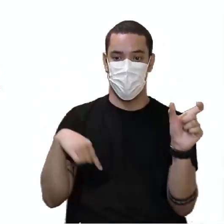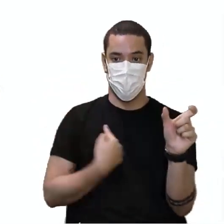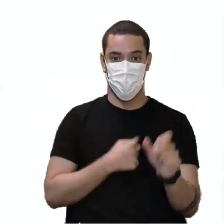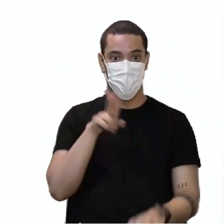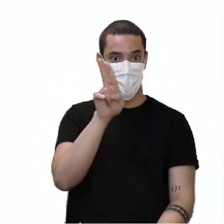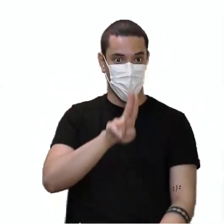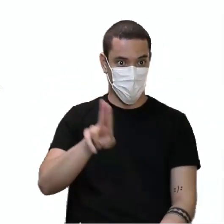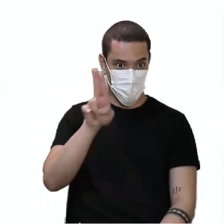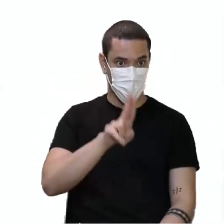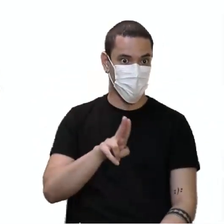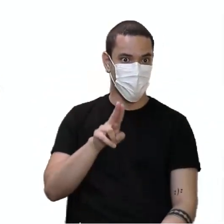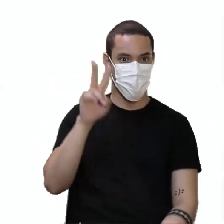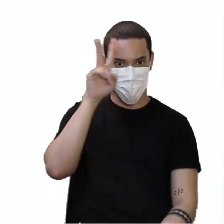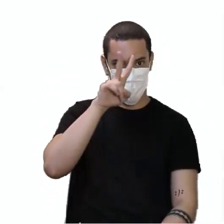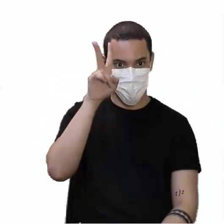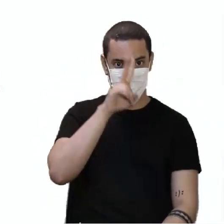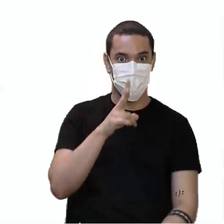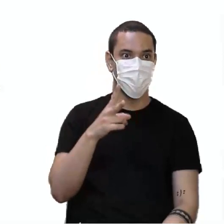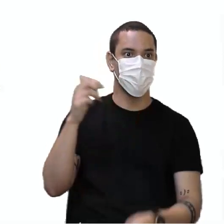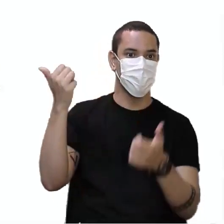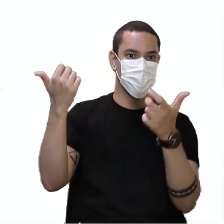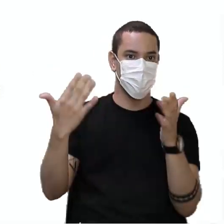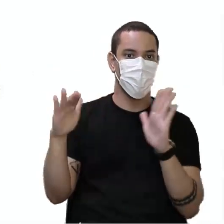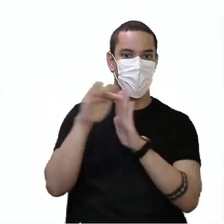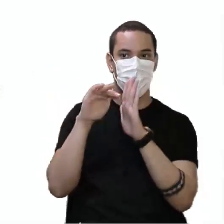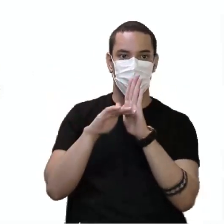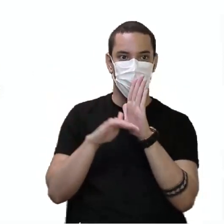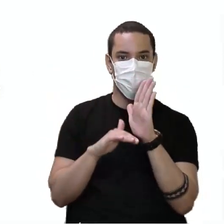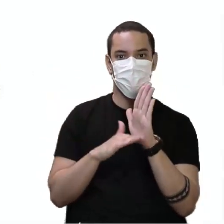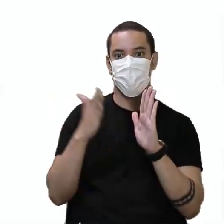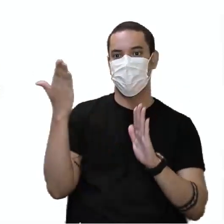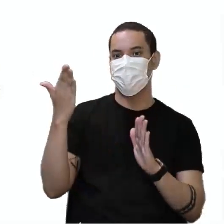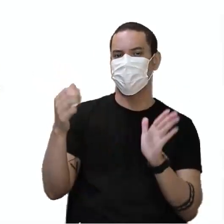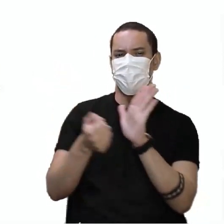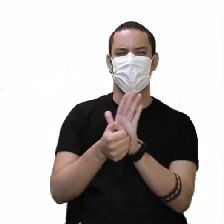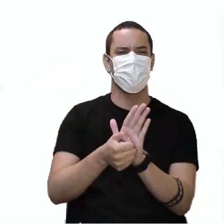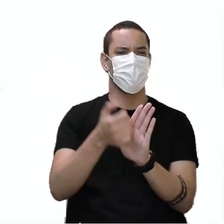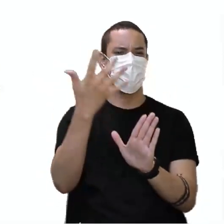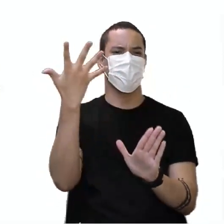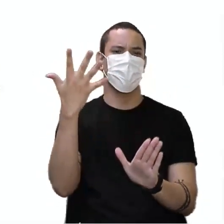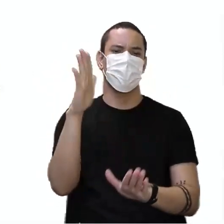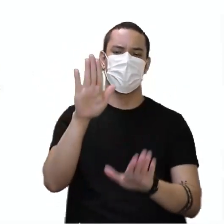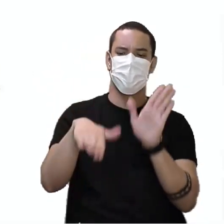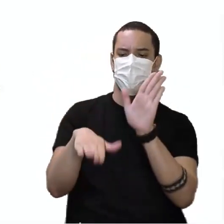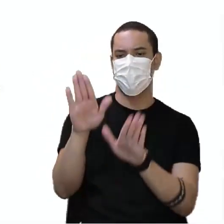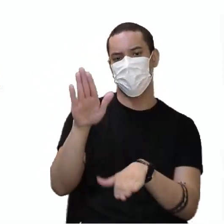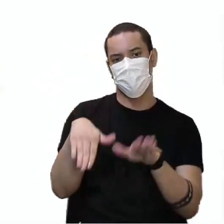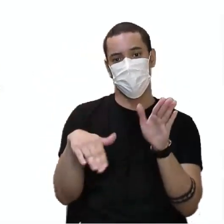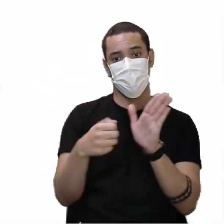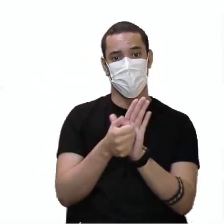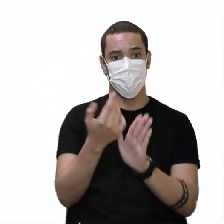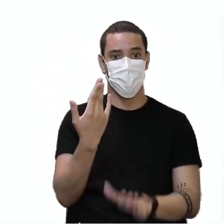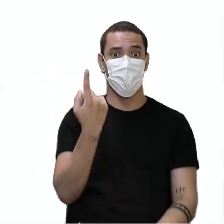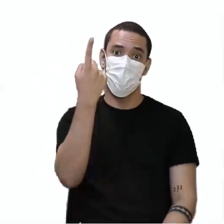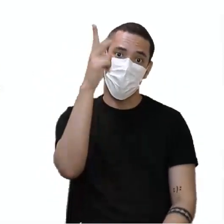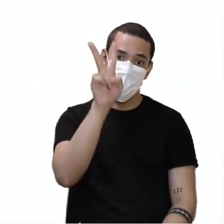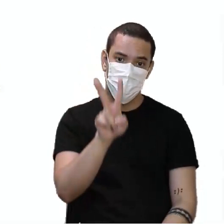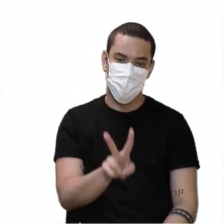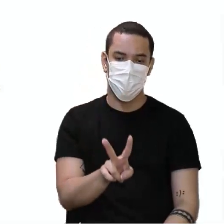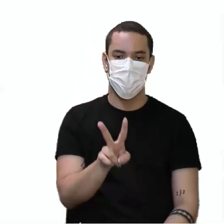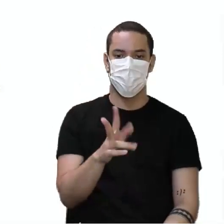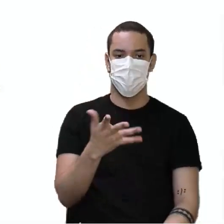frequência que são many times, muitas vezes, several times, diversas vezes, once, uma